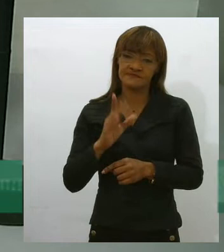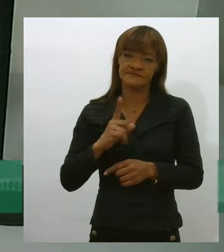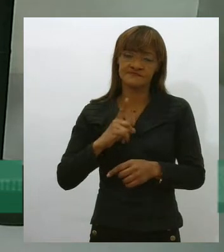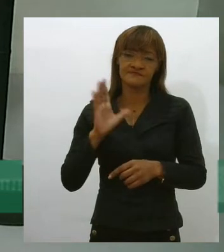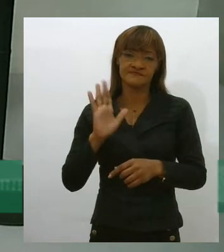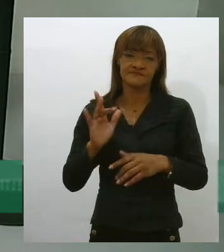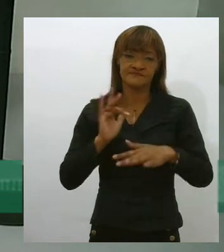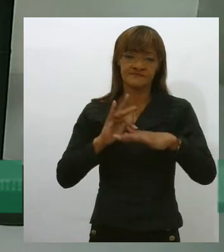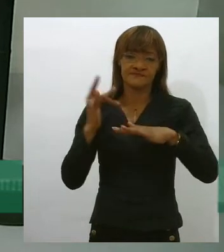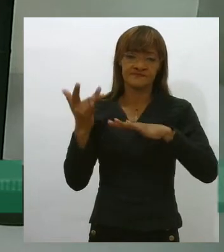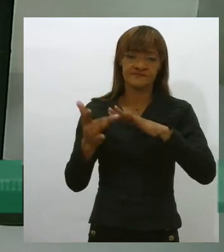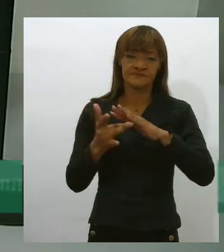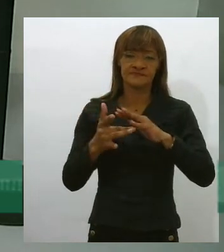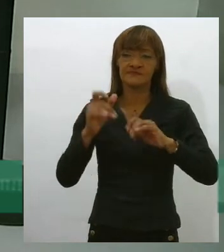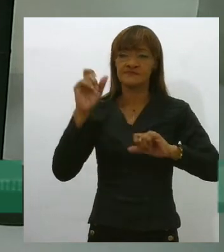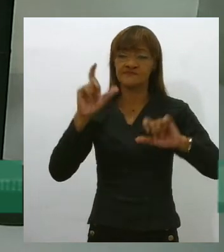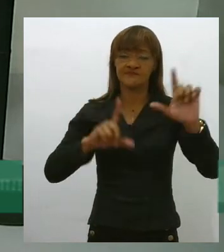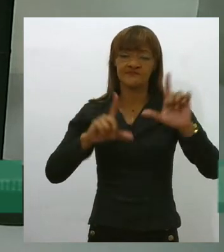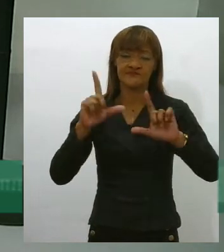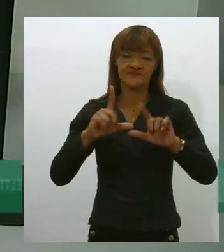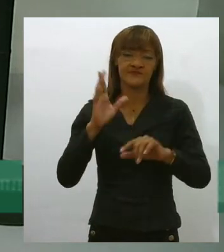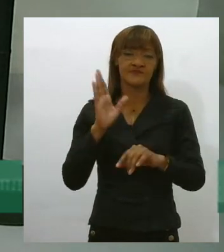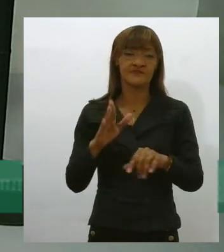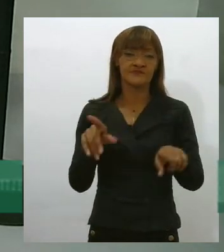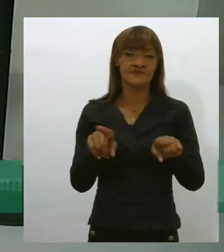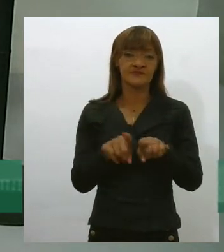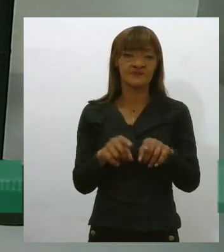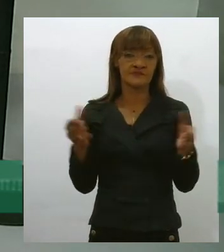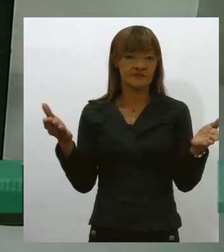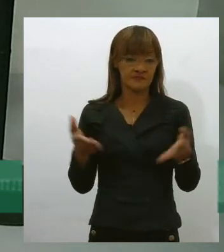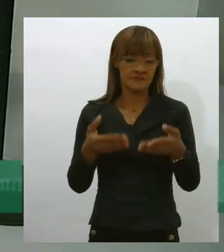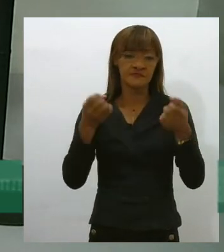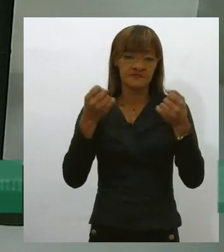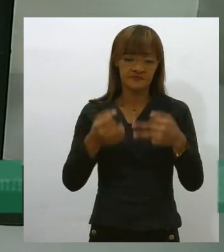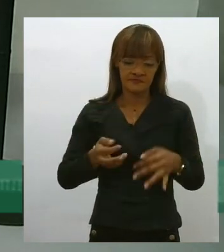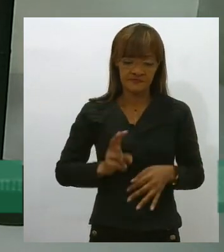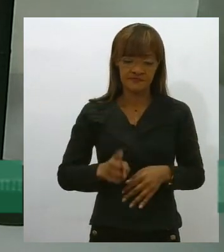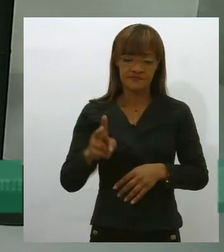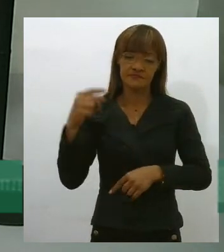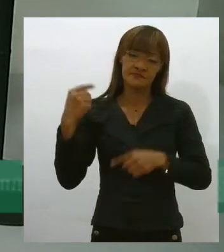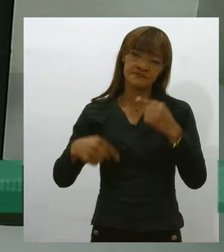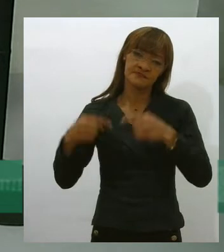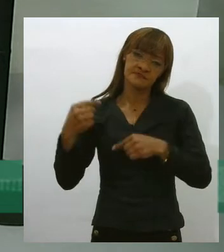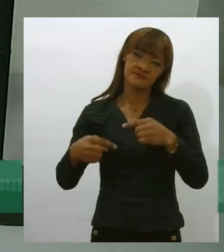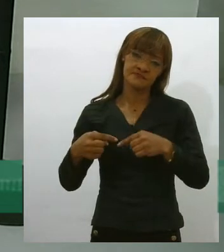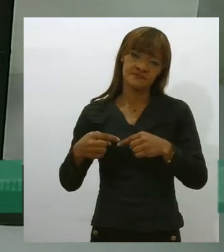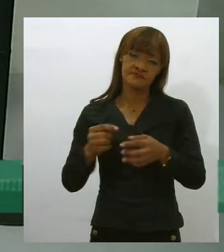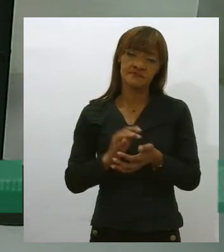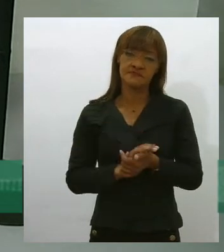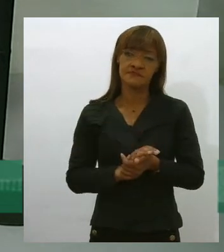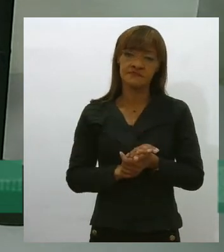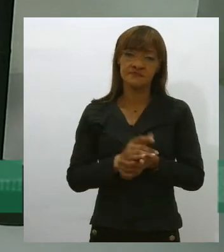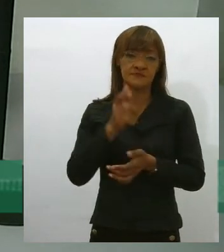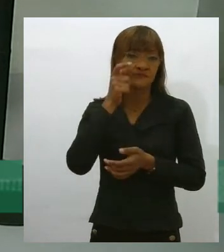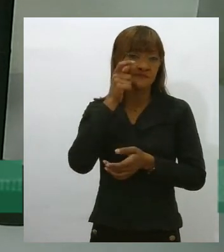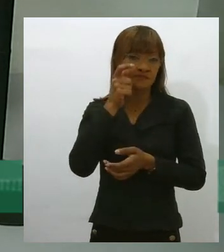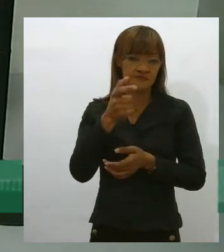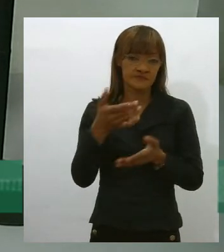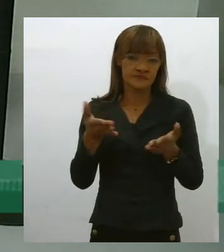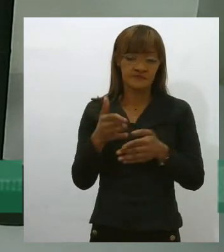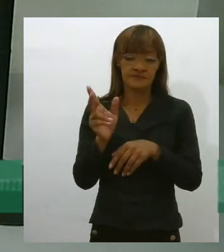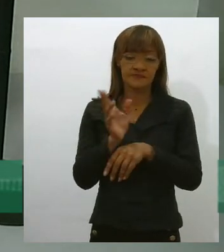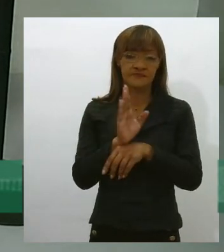TV são concessões públicas para falar sobre isso para a gente continuar discutindo aqui no nosso assunto eu queria que a gente acompanhasse agora um vídeo